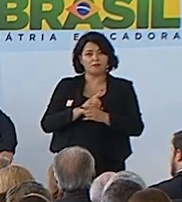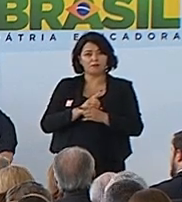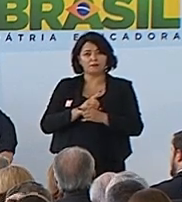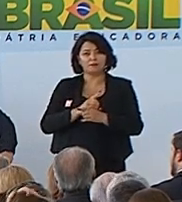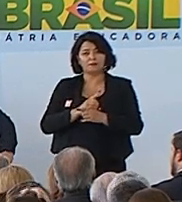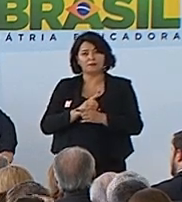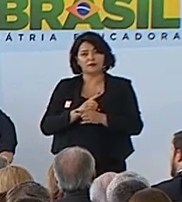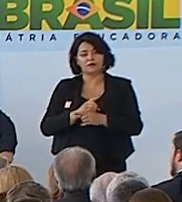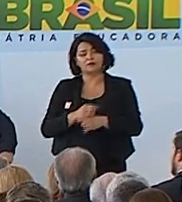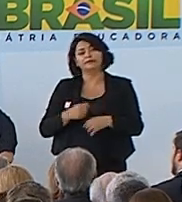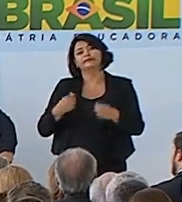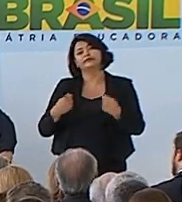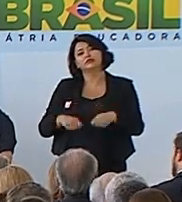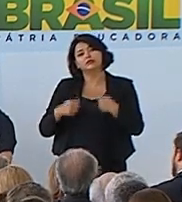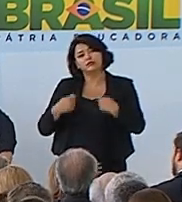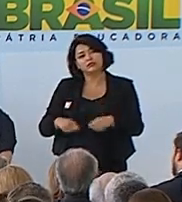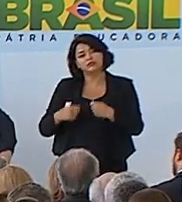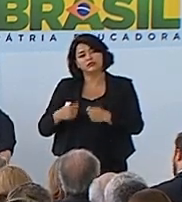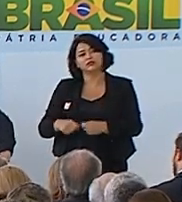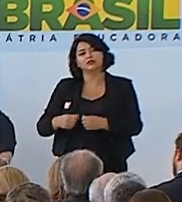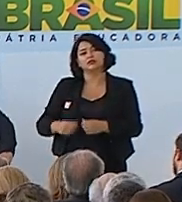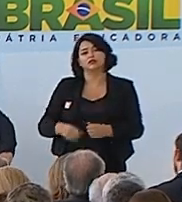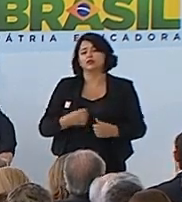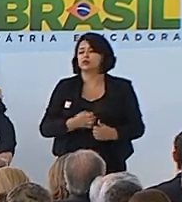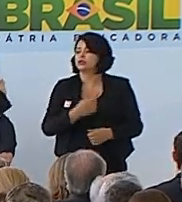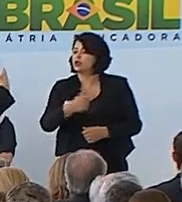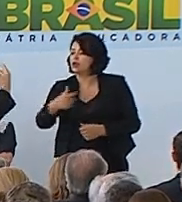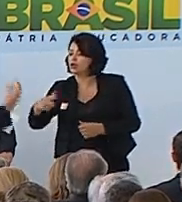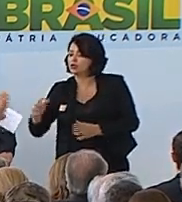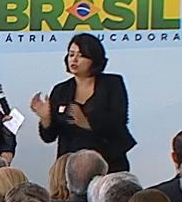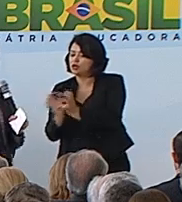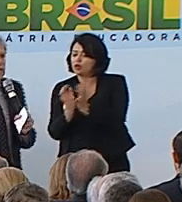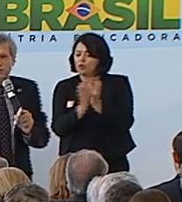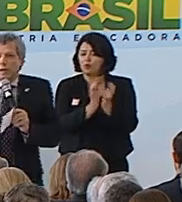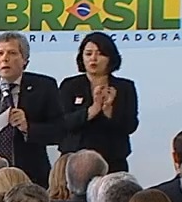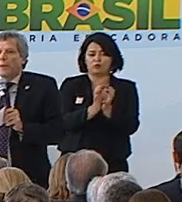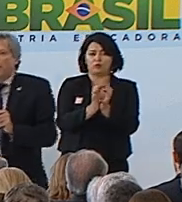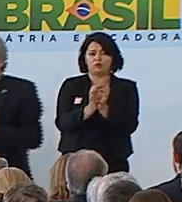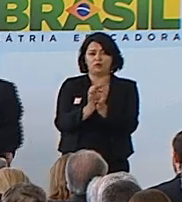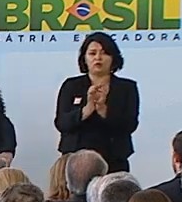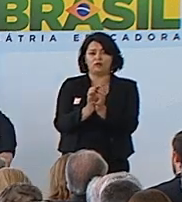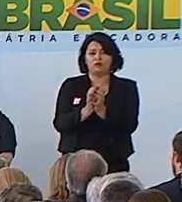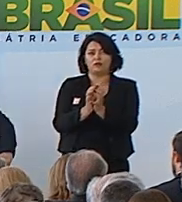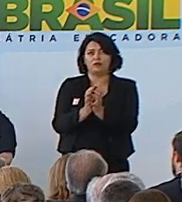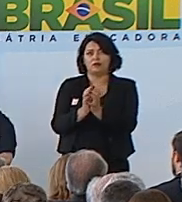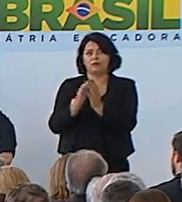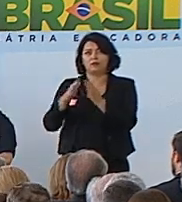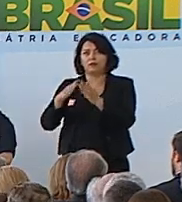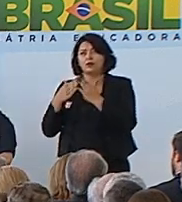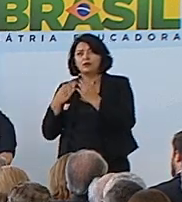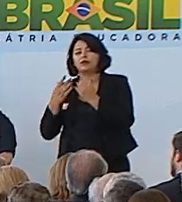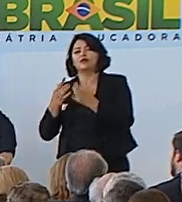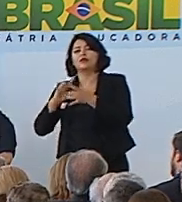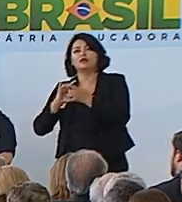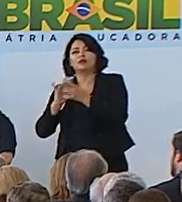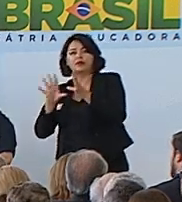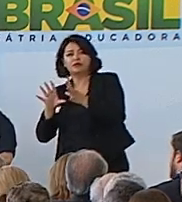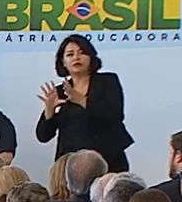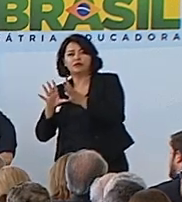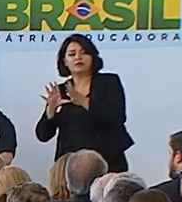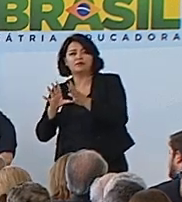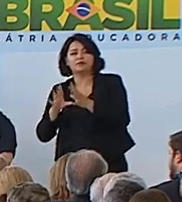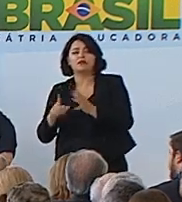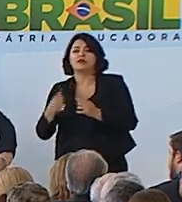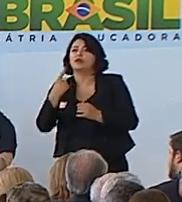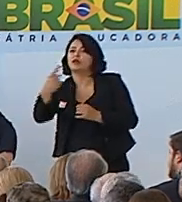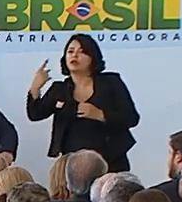órgãos de licenciamento do Distrito Federal carregaram as regras aqui o que que acontece pra maioria deles ou todos eles de